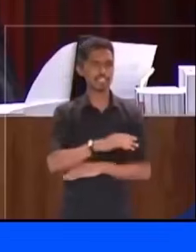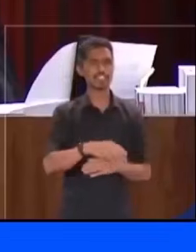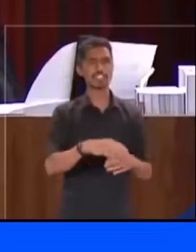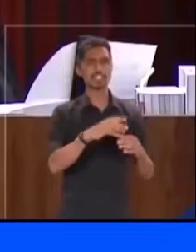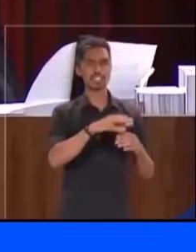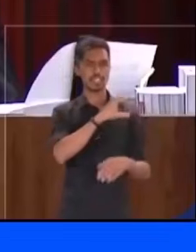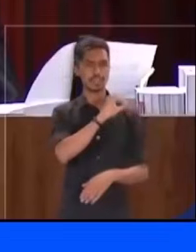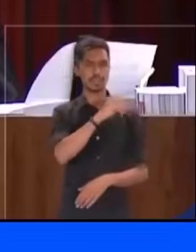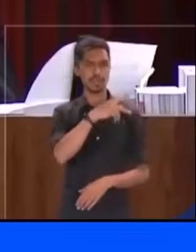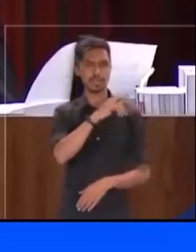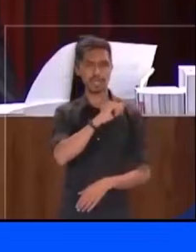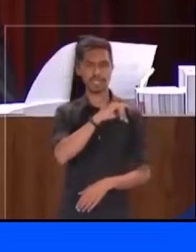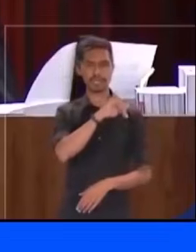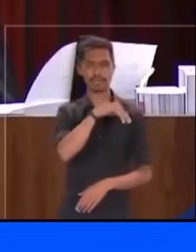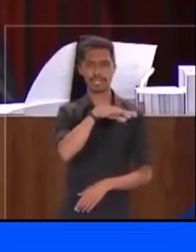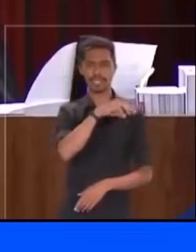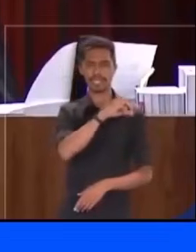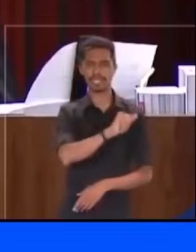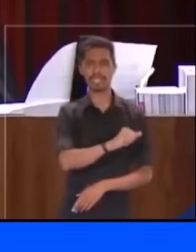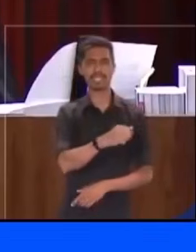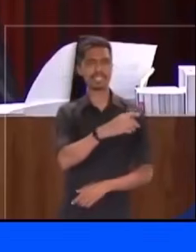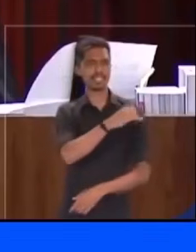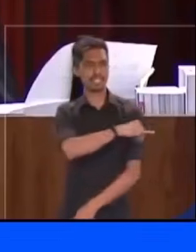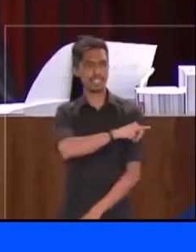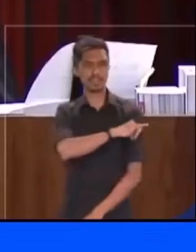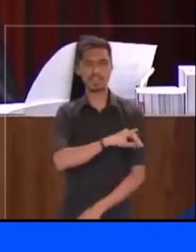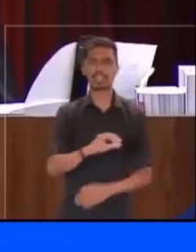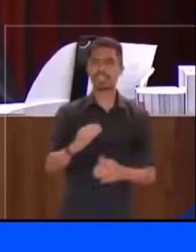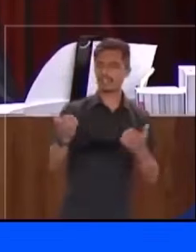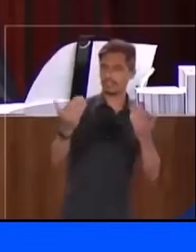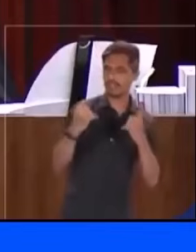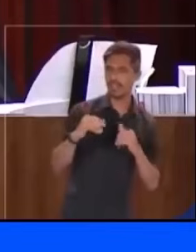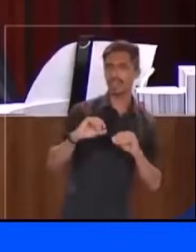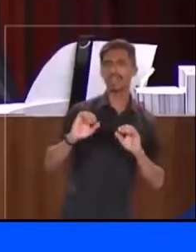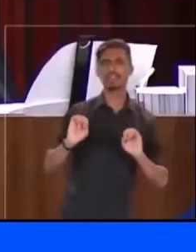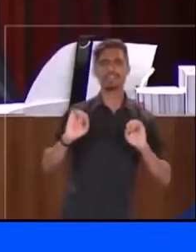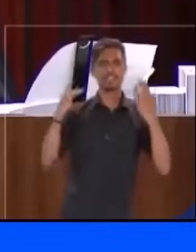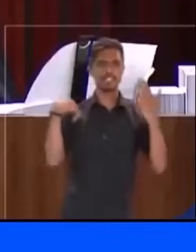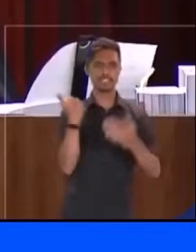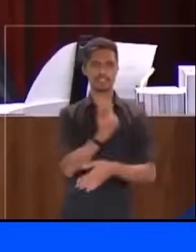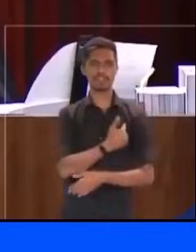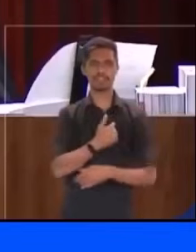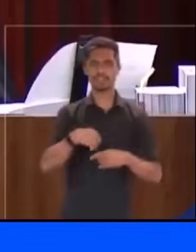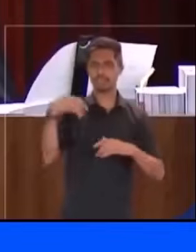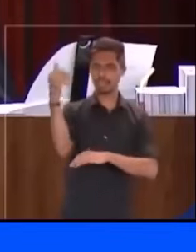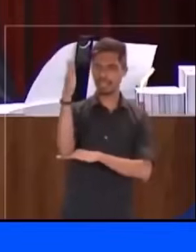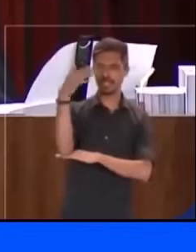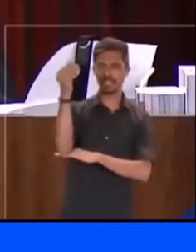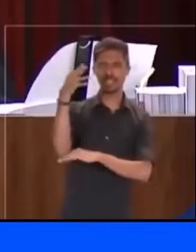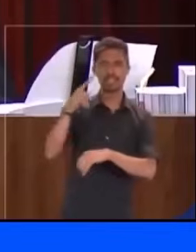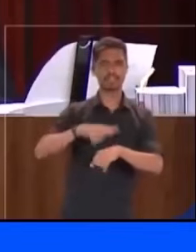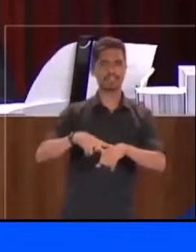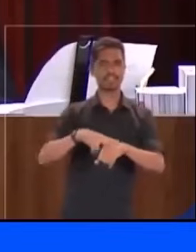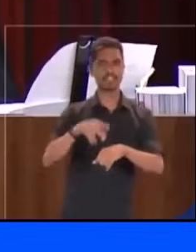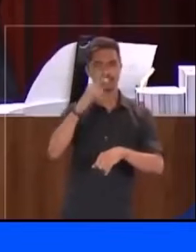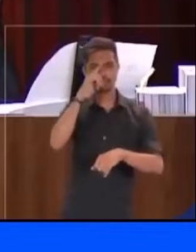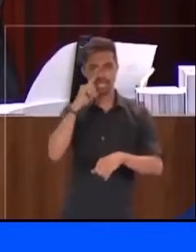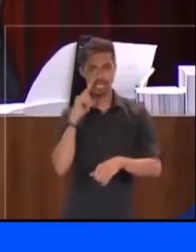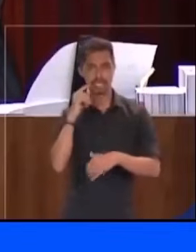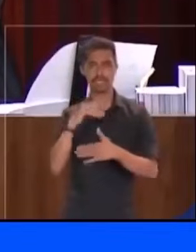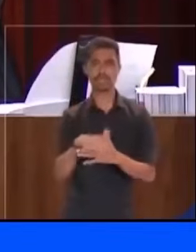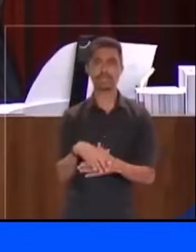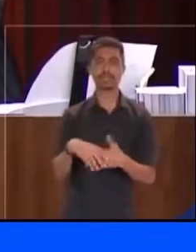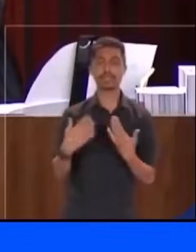Janeiro. Compareça, a festa é nossa, é do Brasil, é nossa bandeira verde e amarelo. Presidente